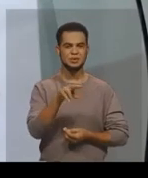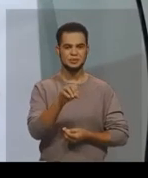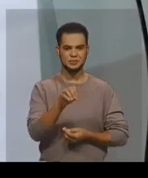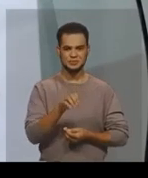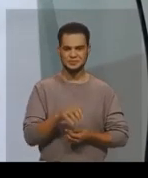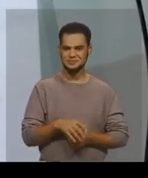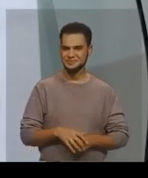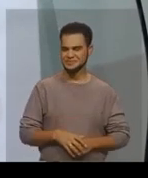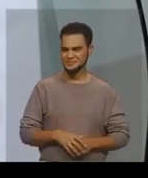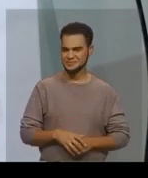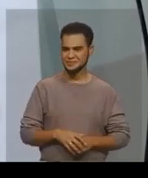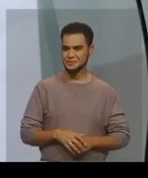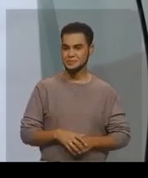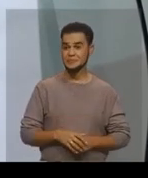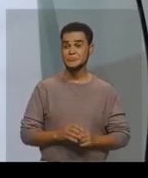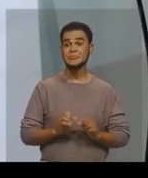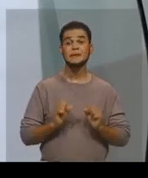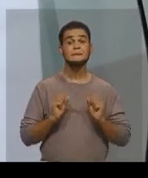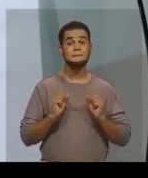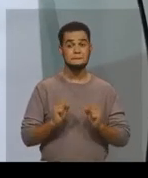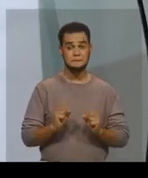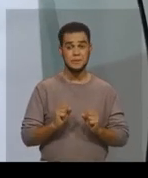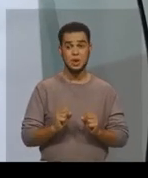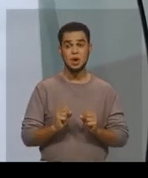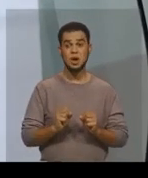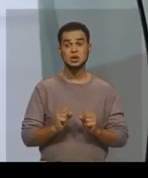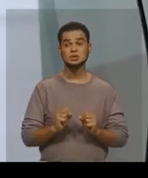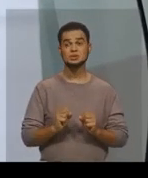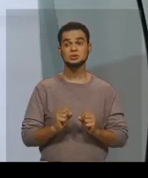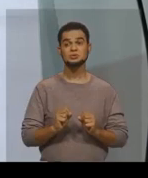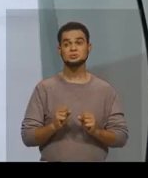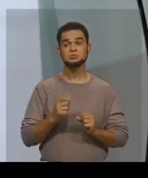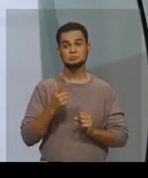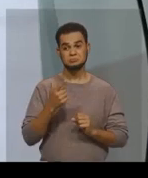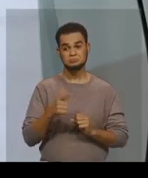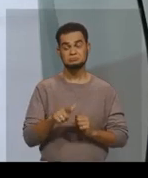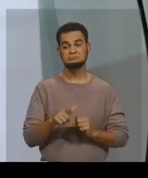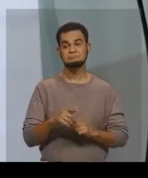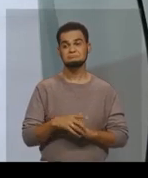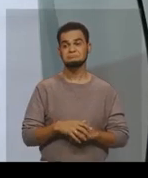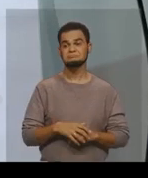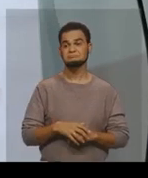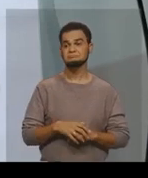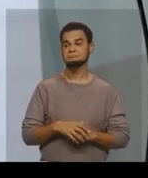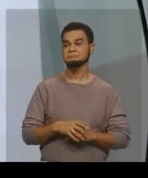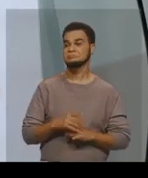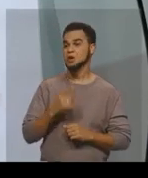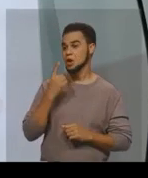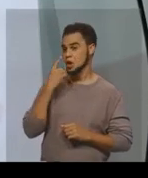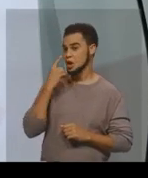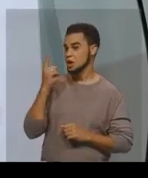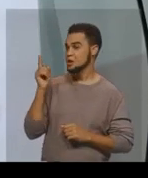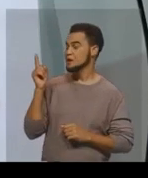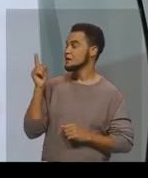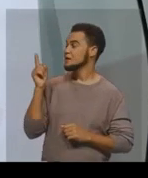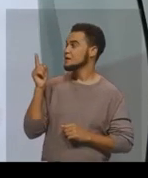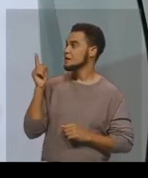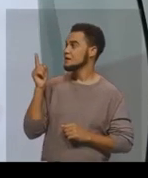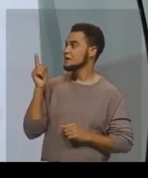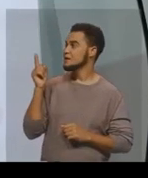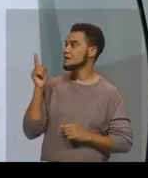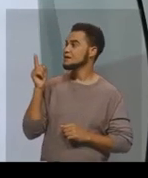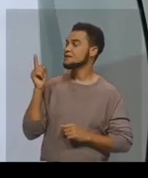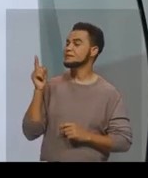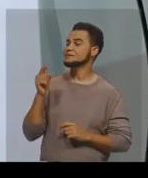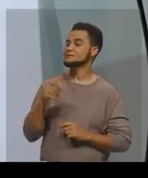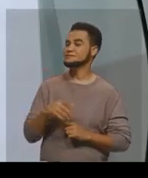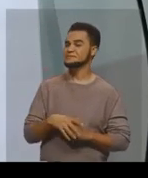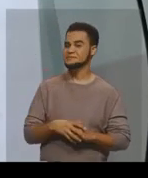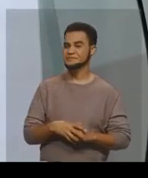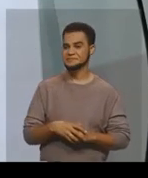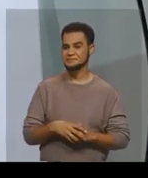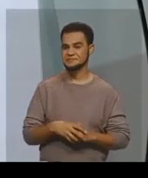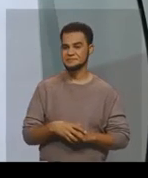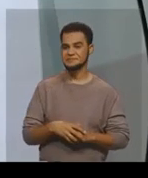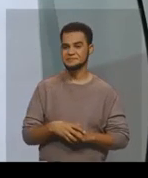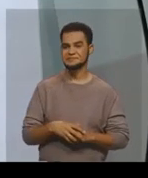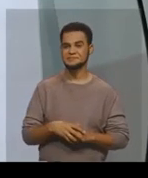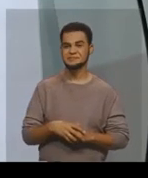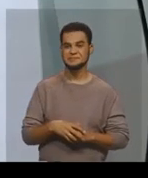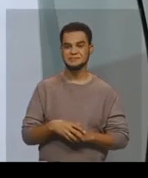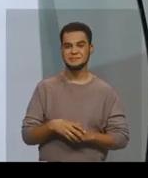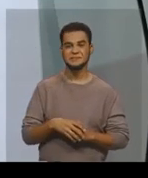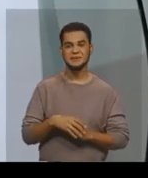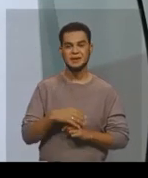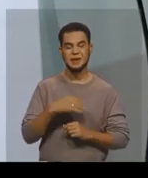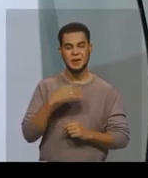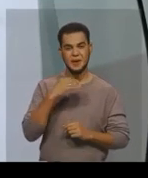figura assim, ó. Se eu pôr só semi-reta, né? Deixa eu fazer semi-reta aqui.